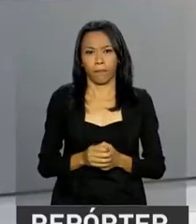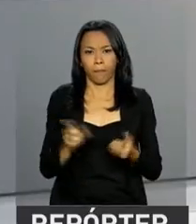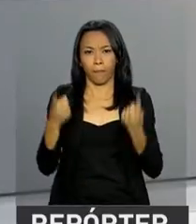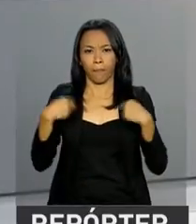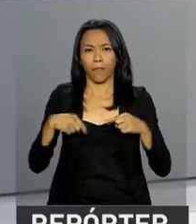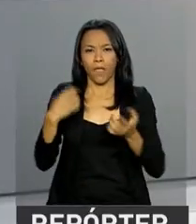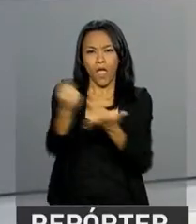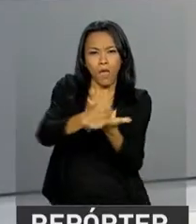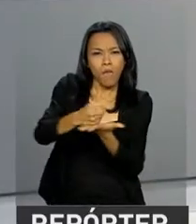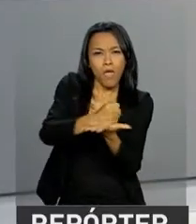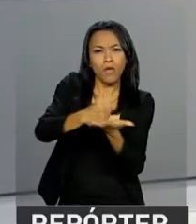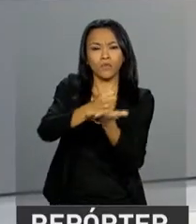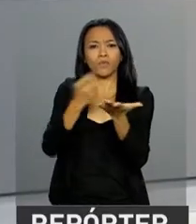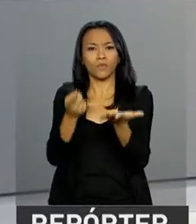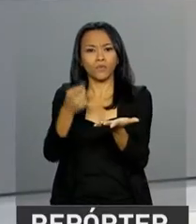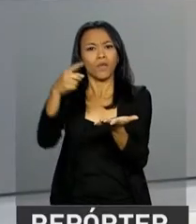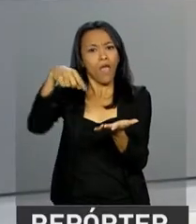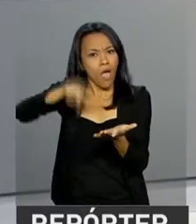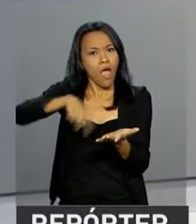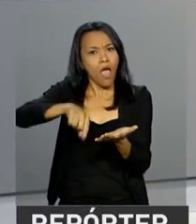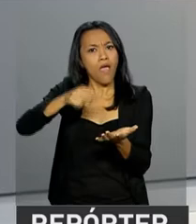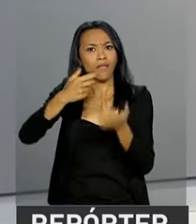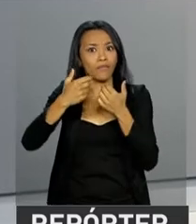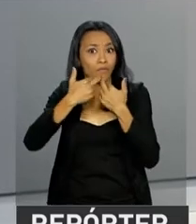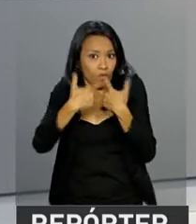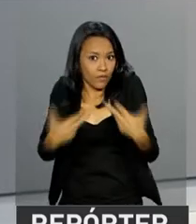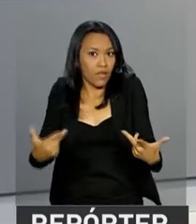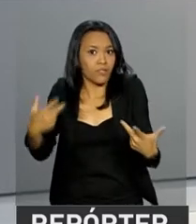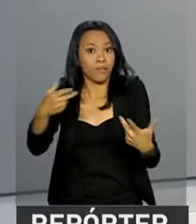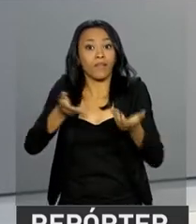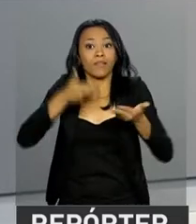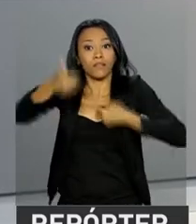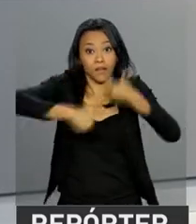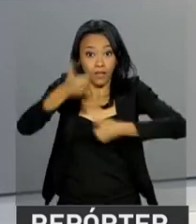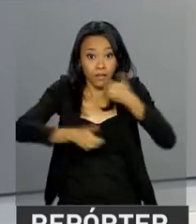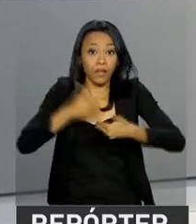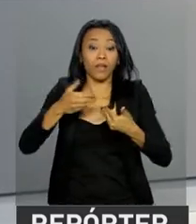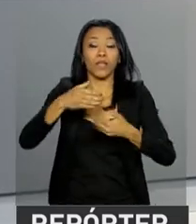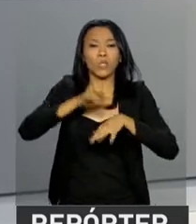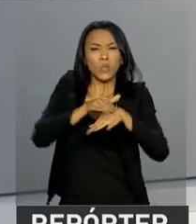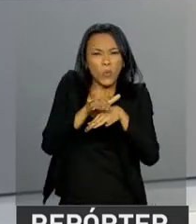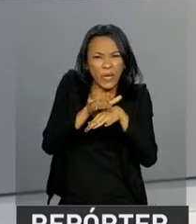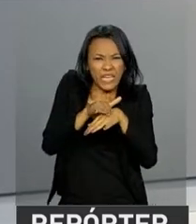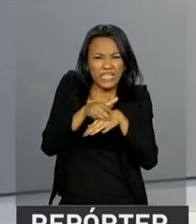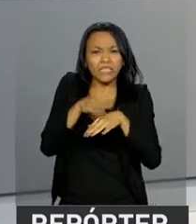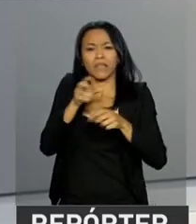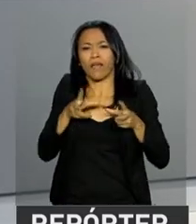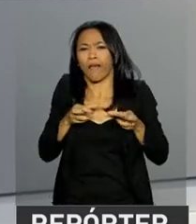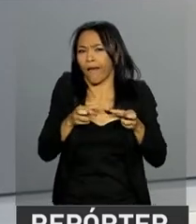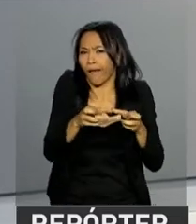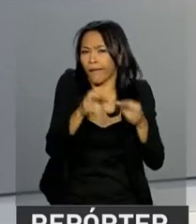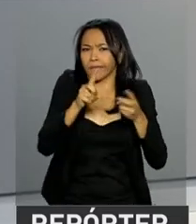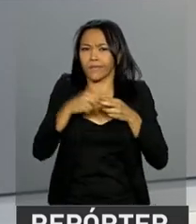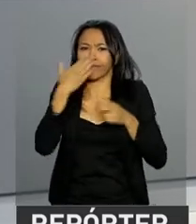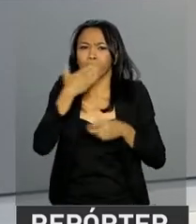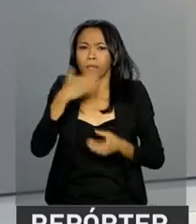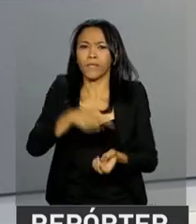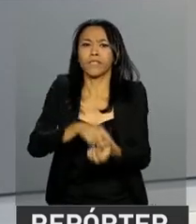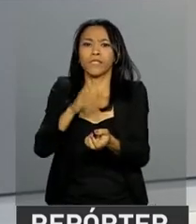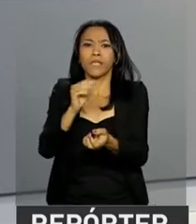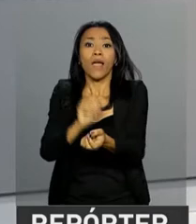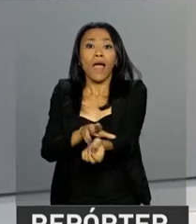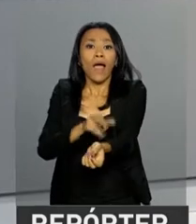medicamentos biológicos são produtos inovadores para o tratamento de doenças crônicas como câncer diabetes artrite